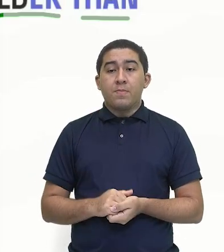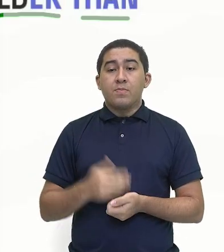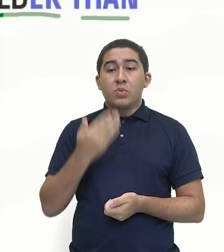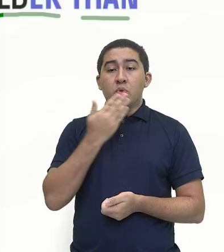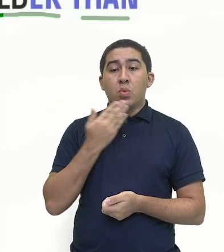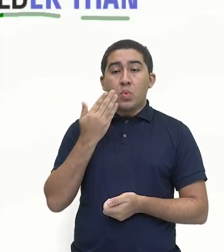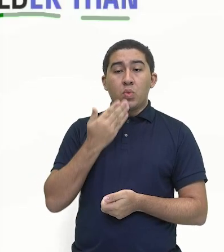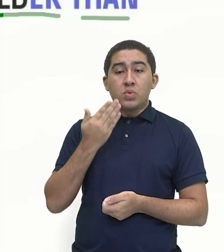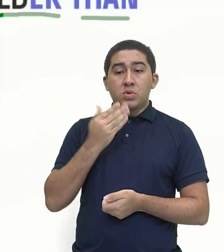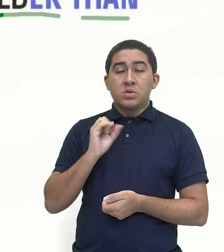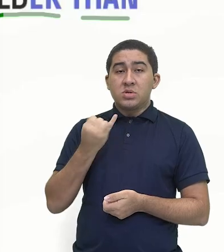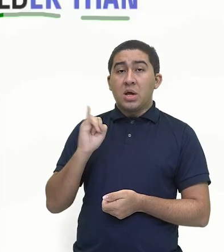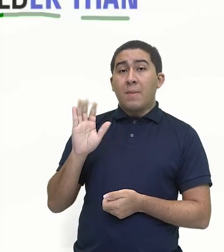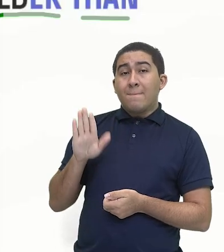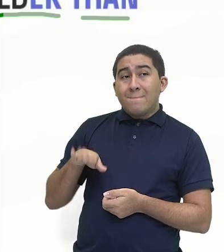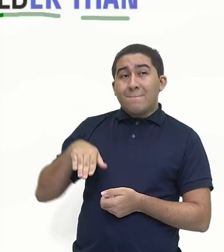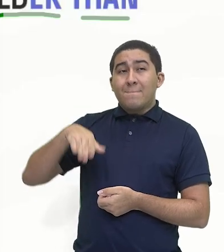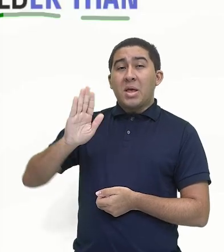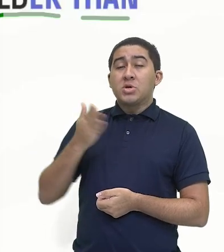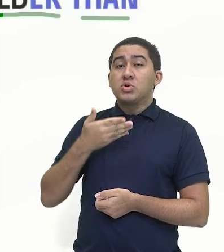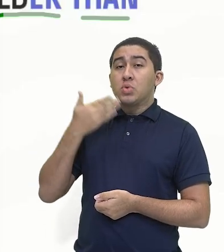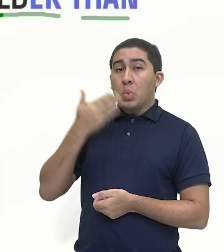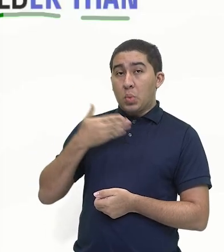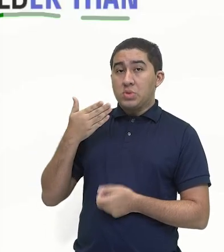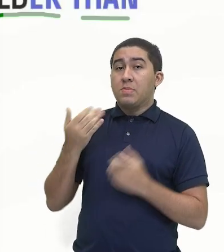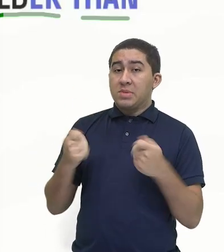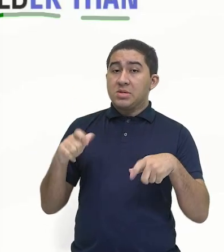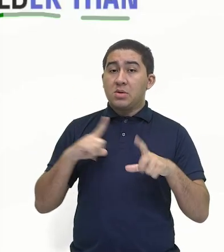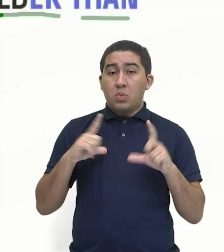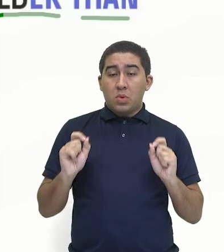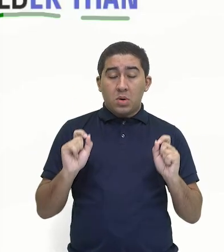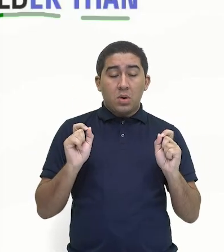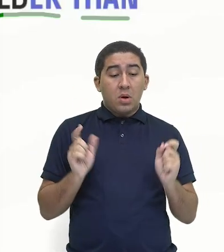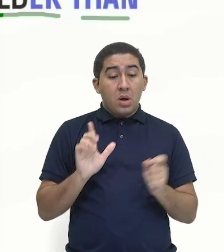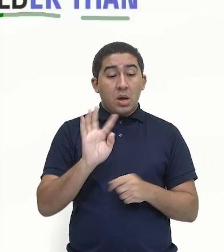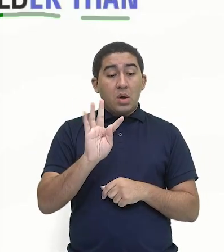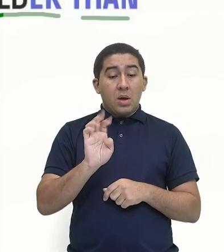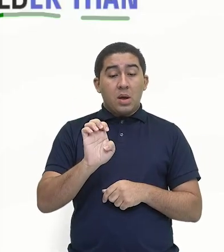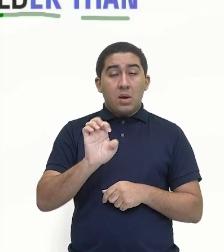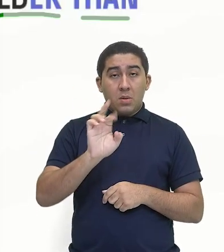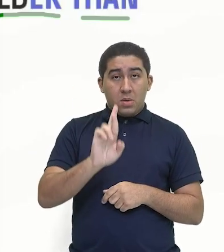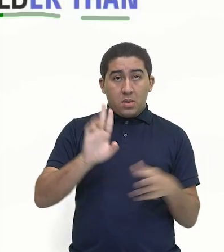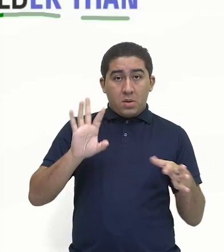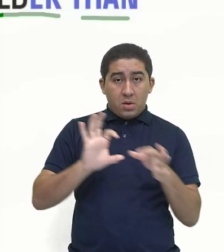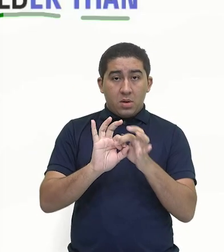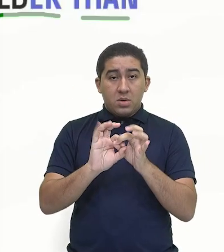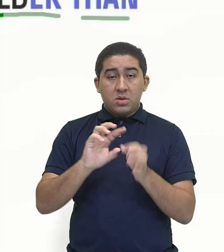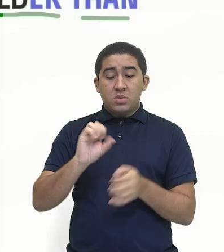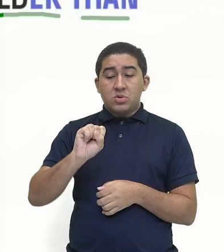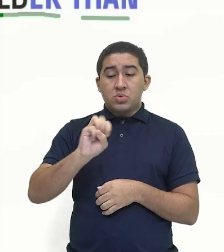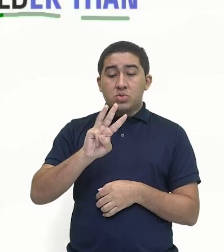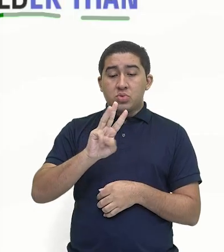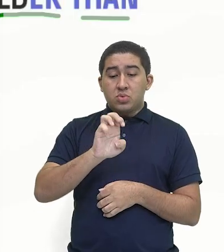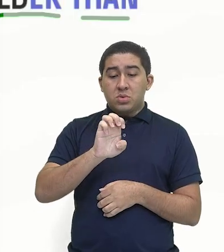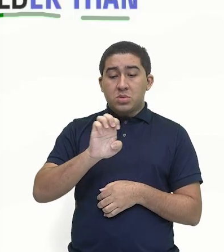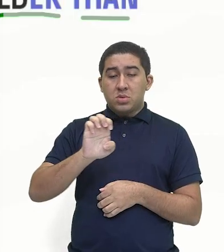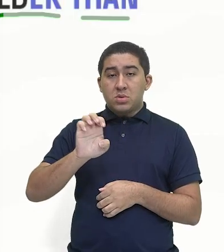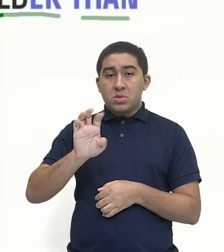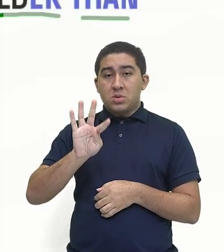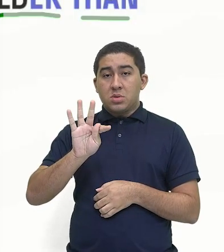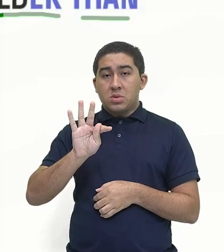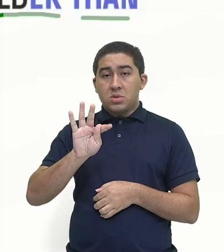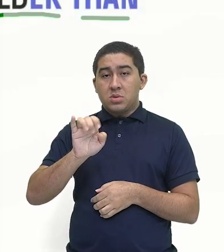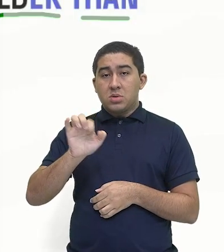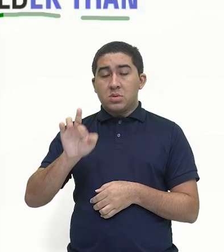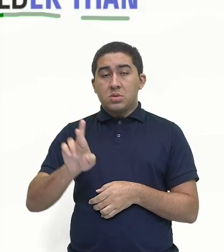mais doce, eu vou adicionar, né, o ER. E depois, caso